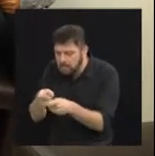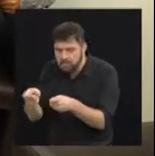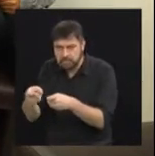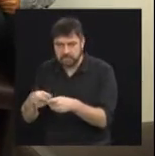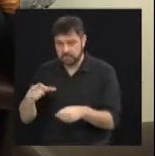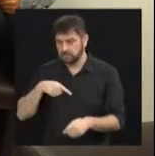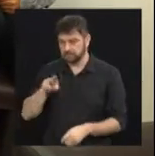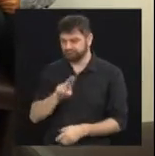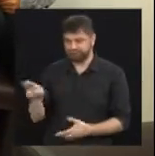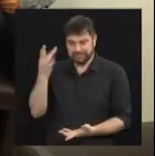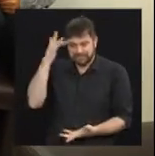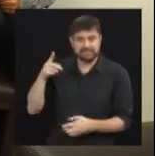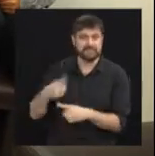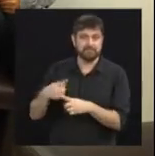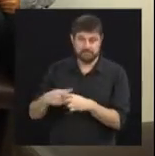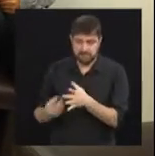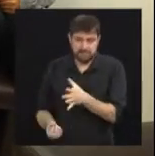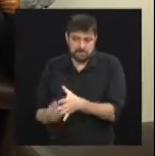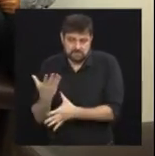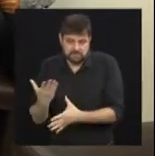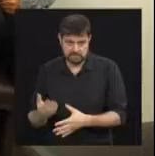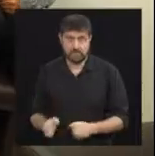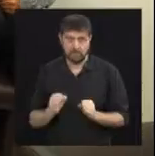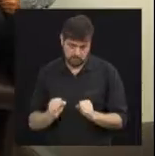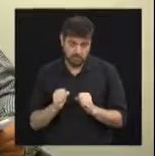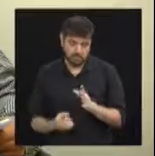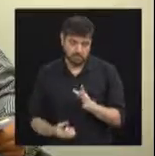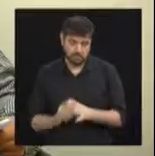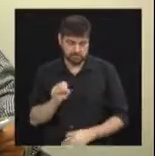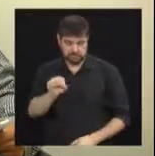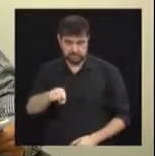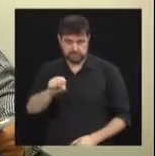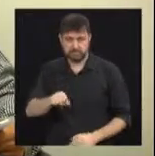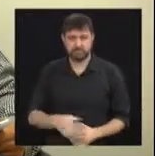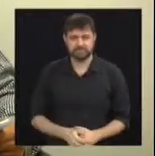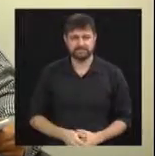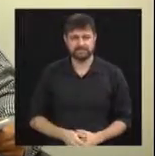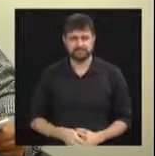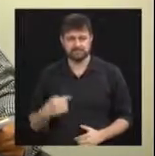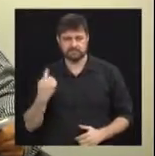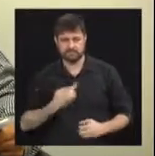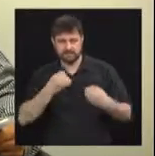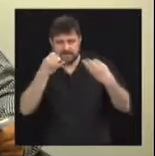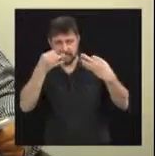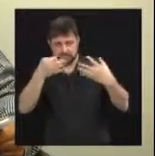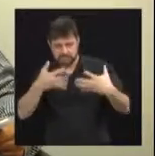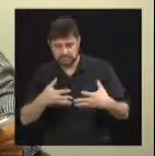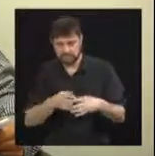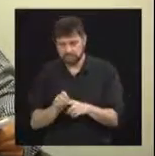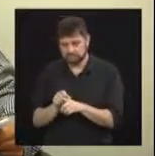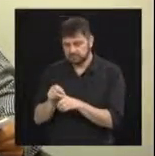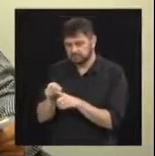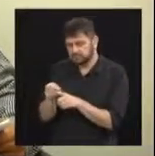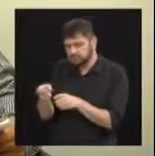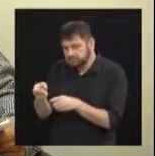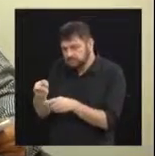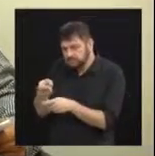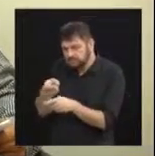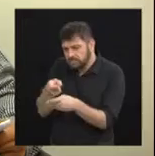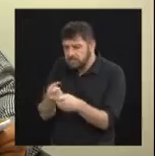oligospermia idiopática. Isso pode acontecer em algumas situações. Quando a gente fala em baixo espermatozoide no